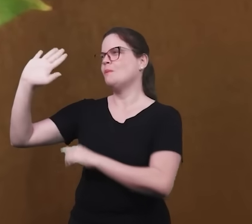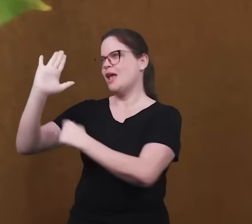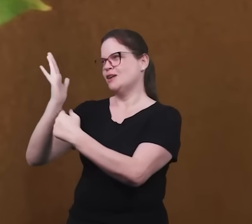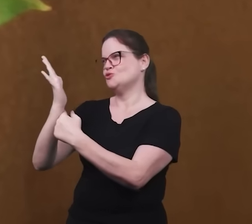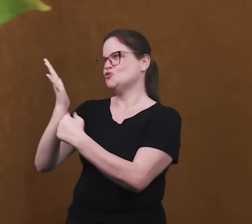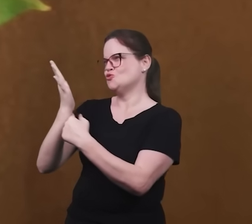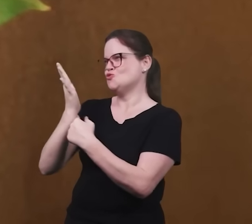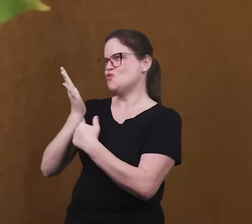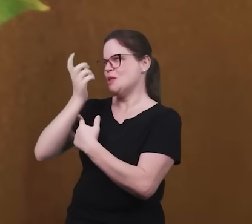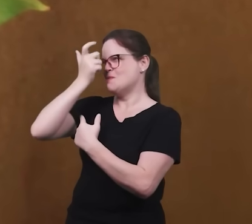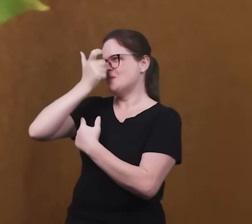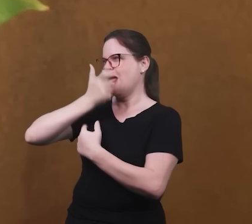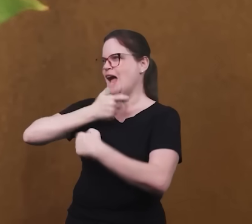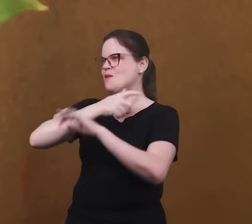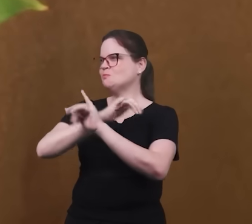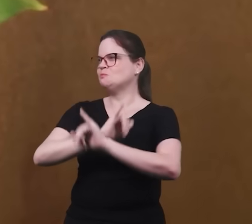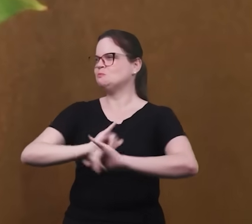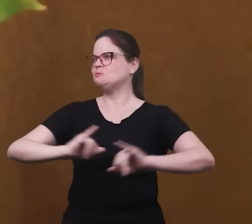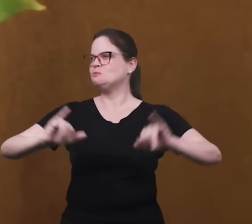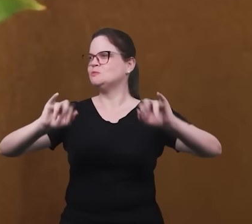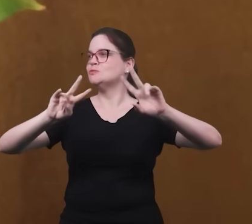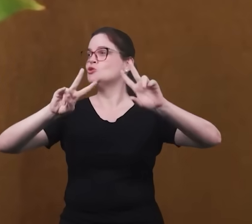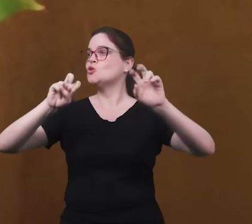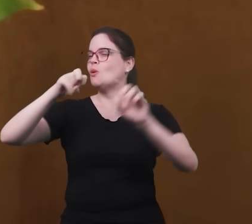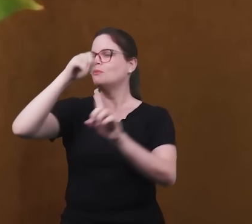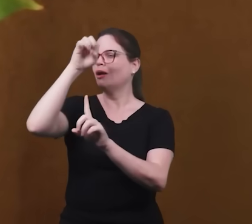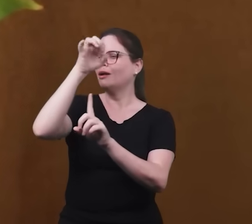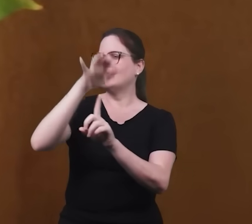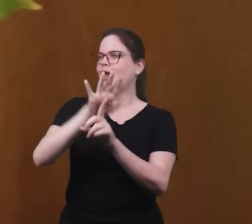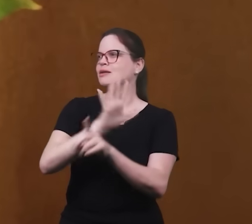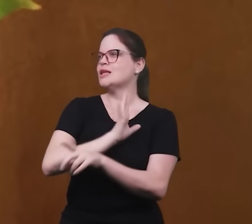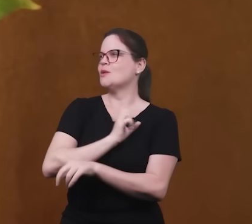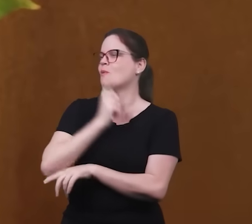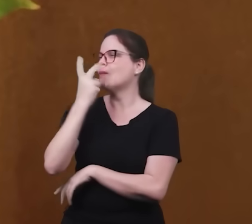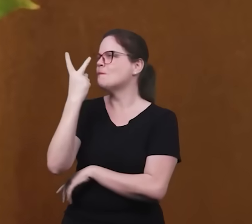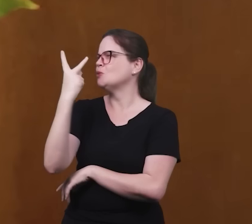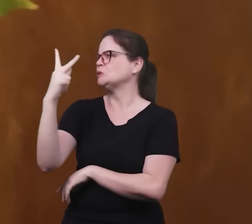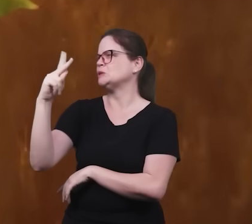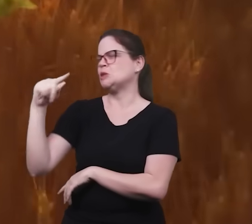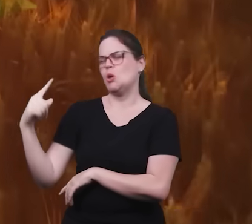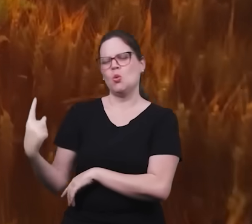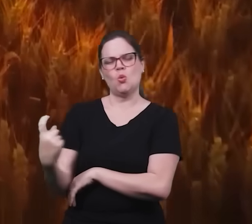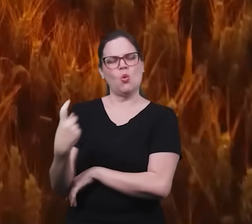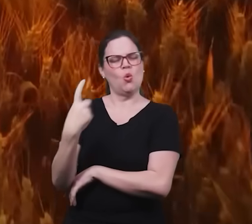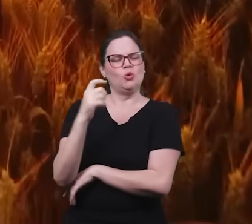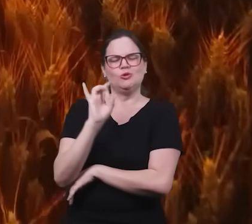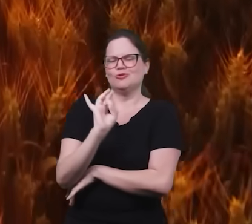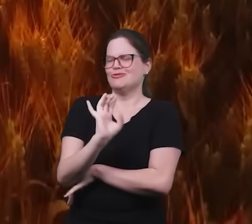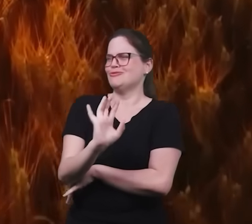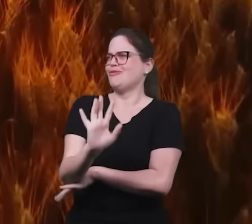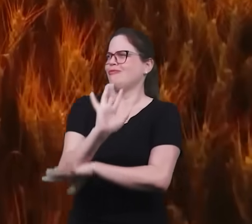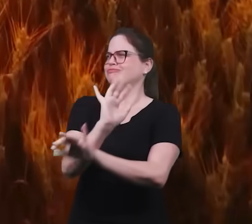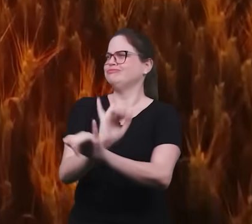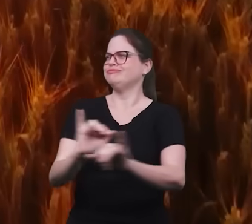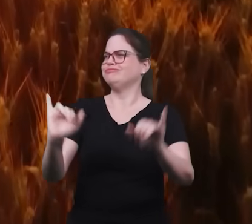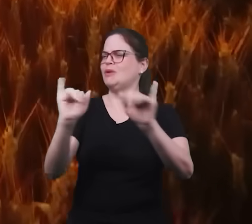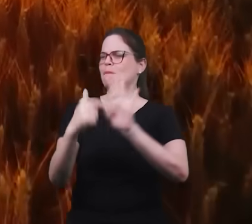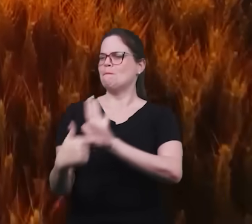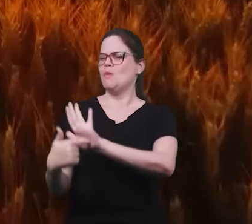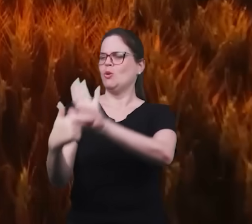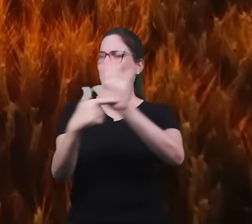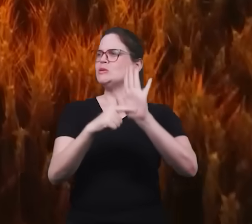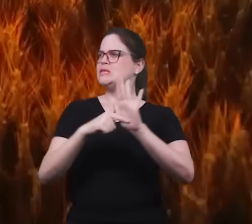somente da graça e do amor divinal. Proclame as